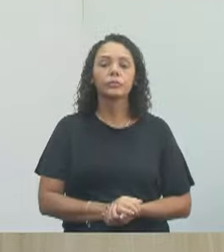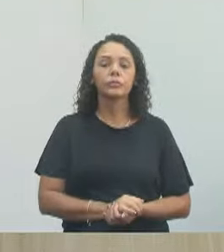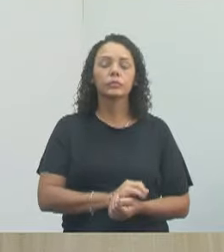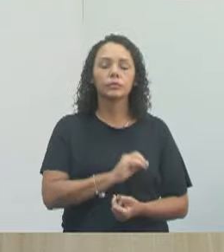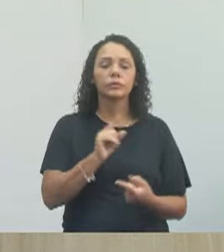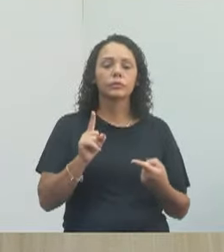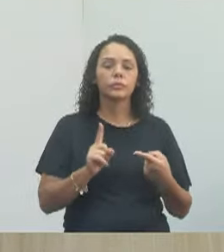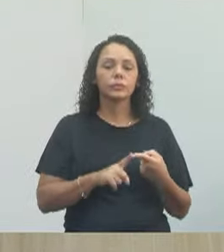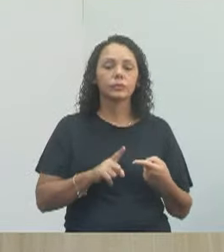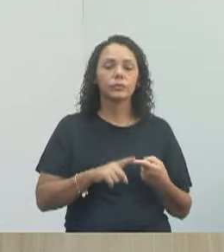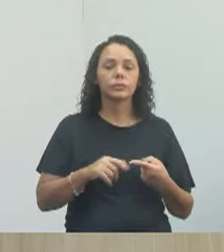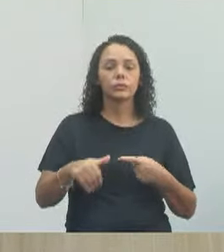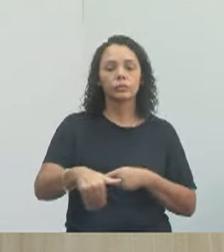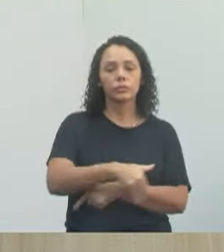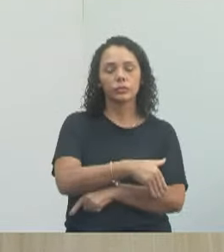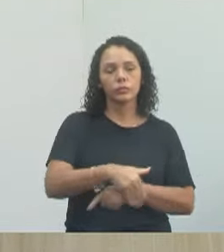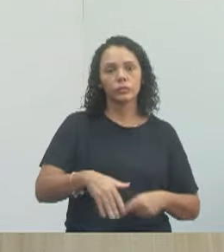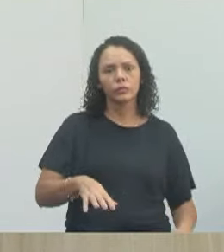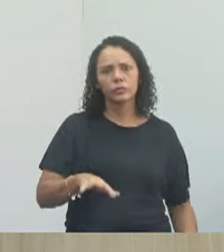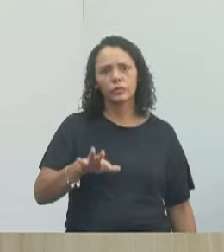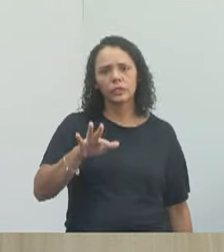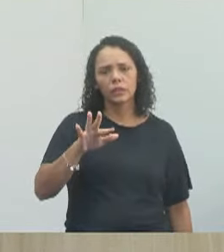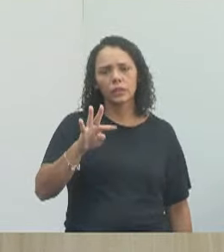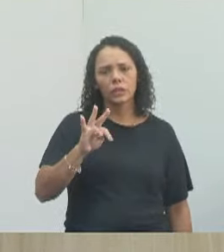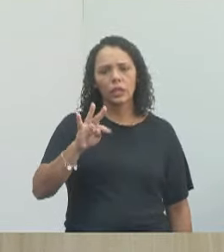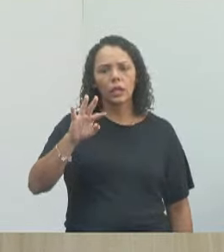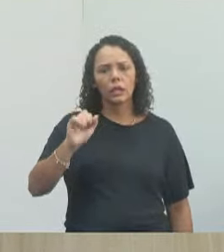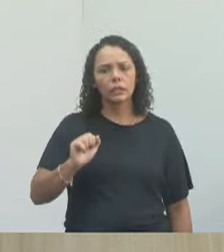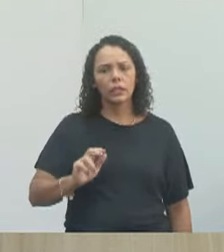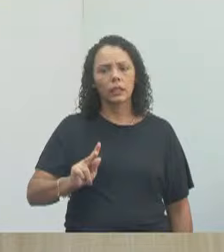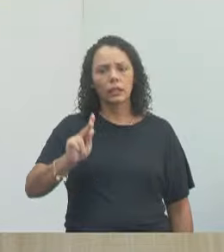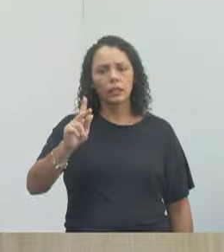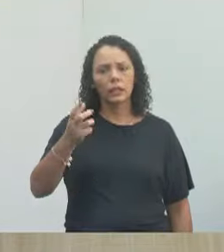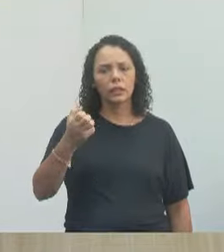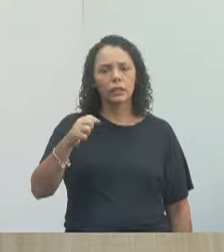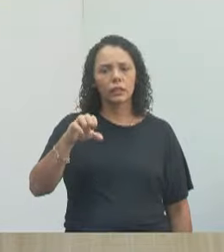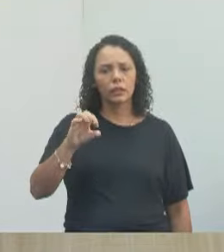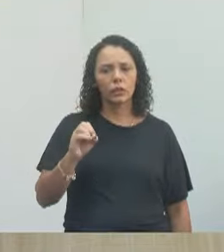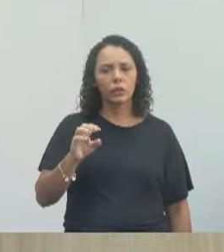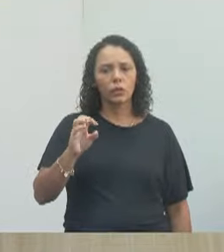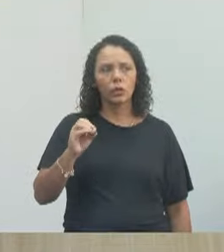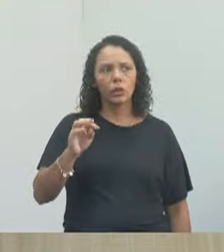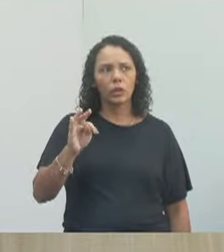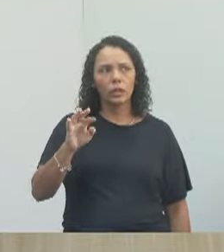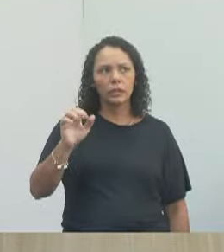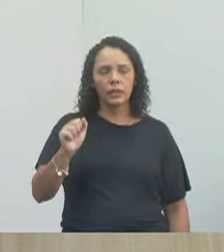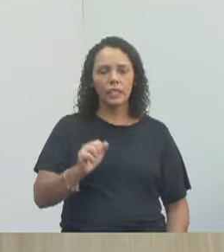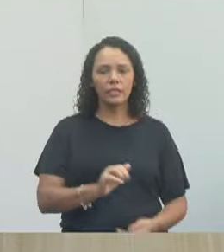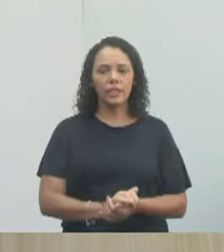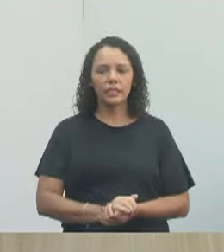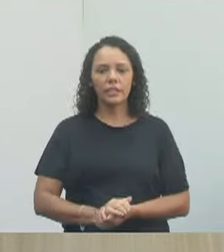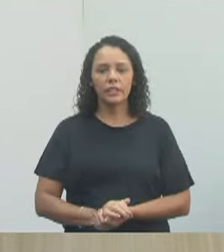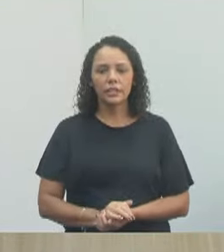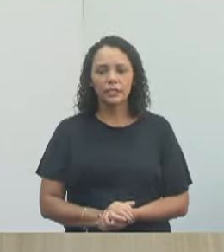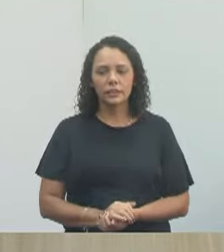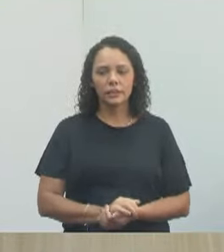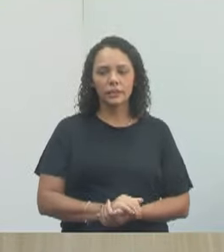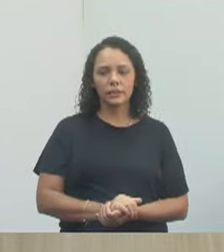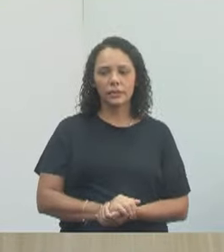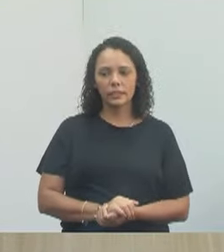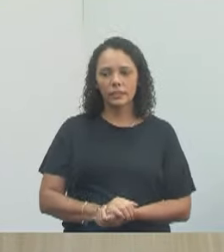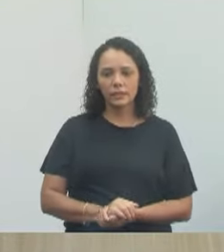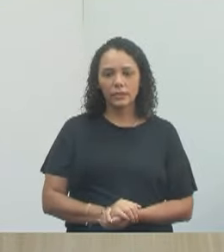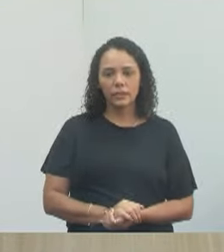seis o ataque ota em frente ao número 298 no parque meia-lua em frente a